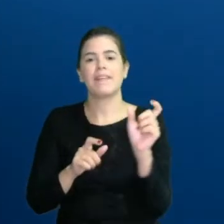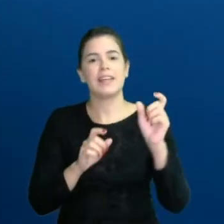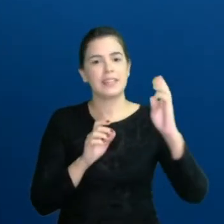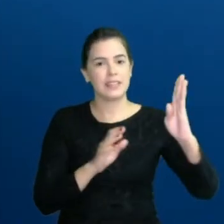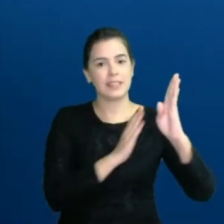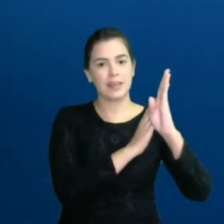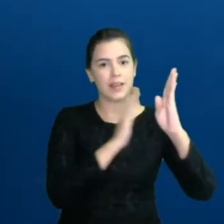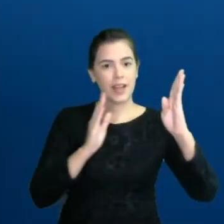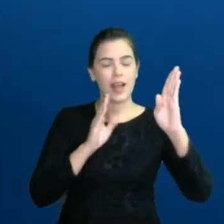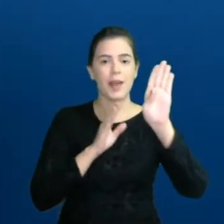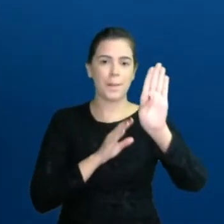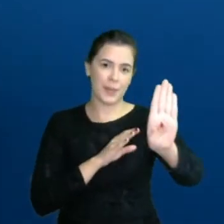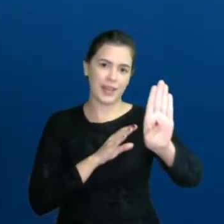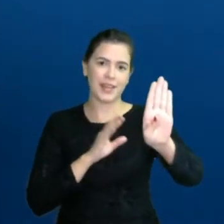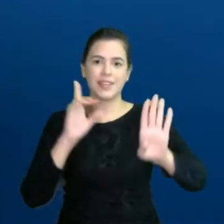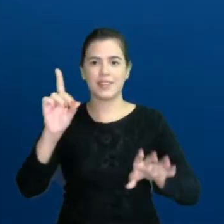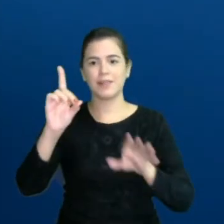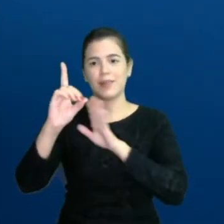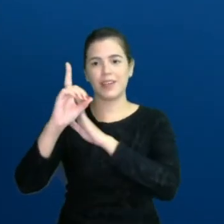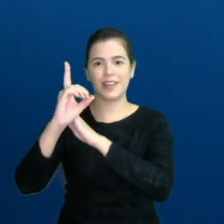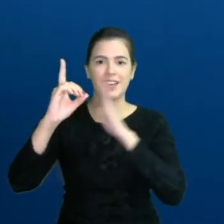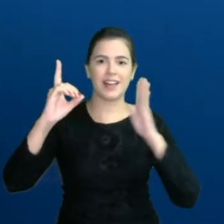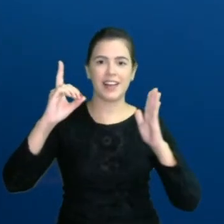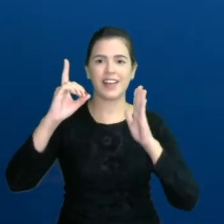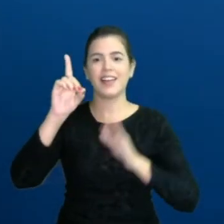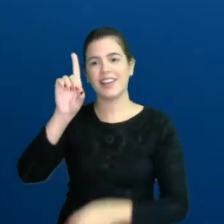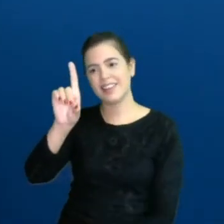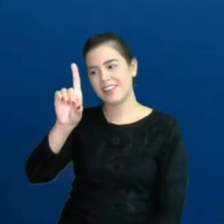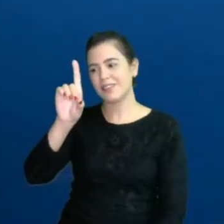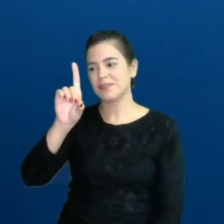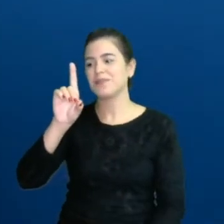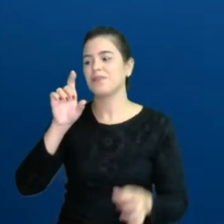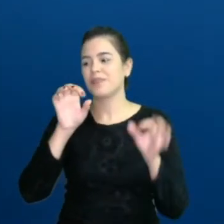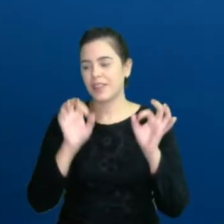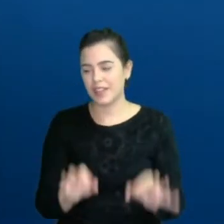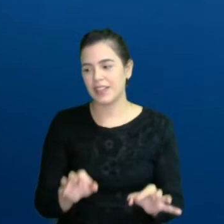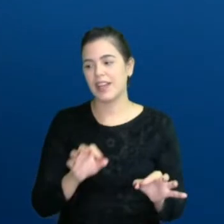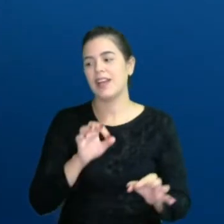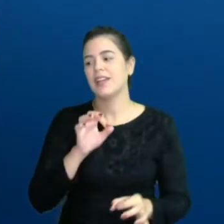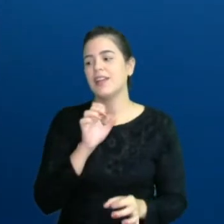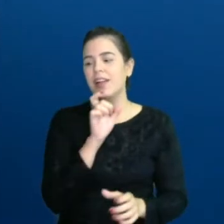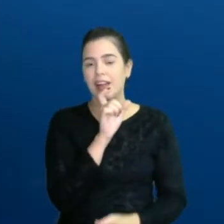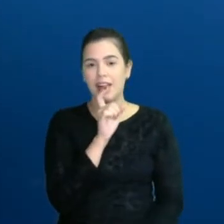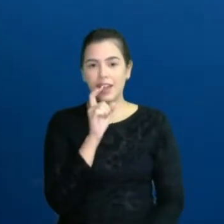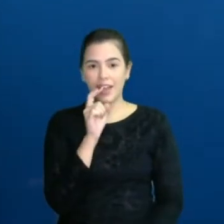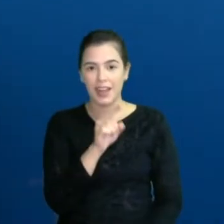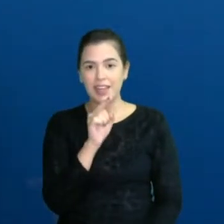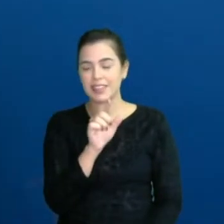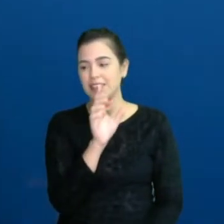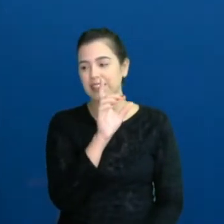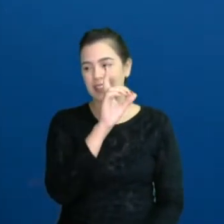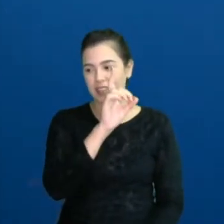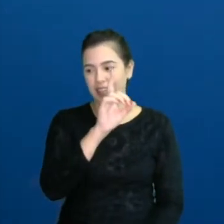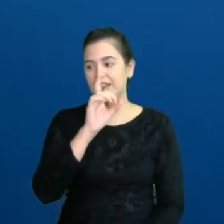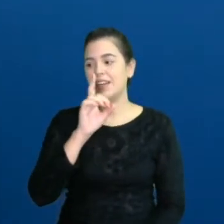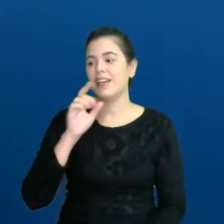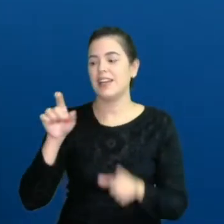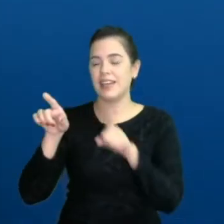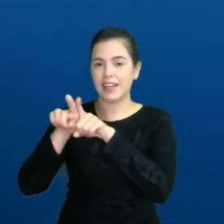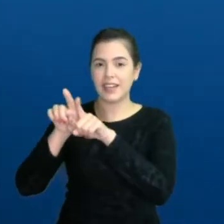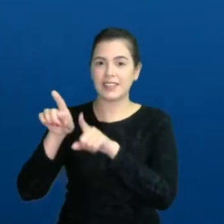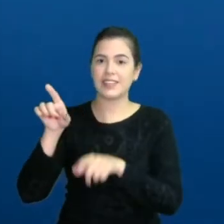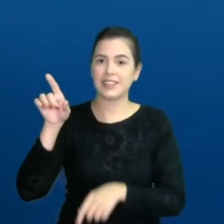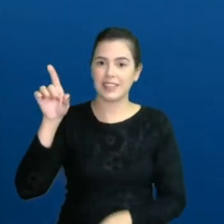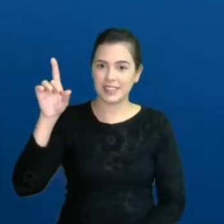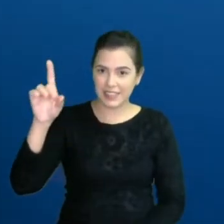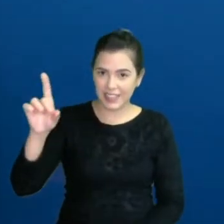E aqui, na palavra cadeira, se a barriguinha tá para lá, é a letrinha D. Então, não se esqueçam dessa regrinha